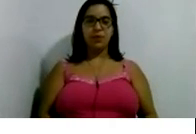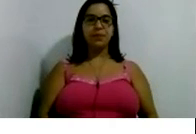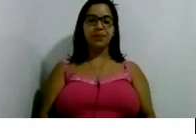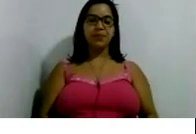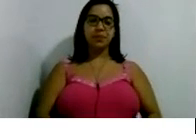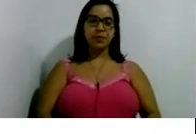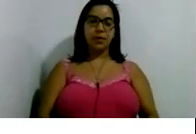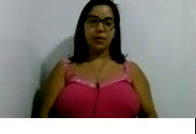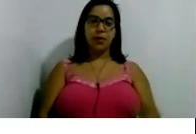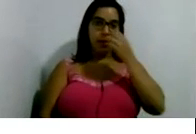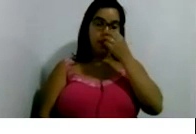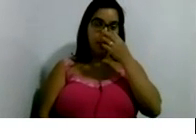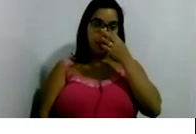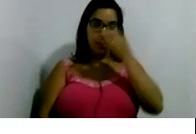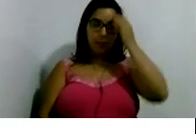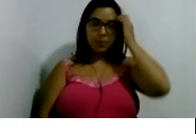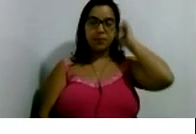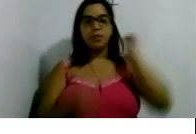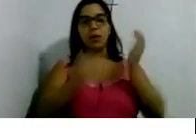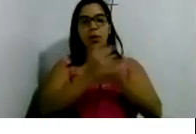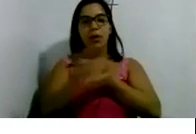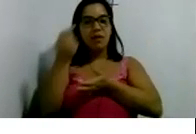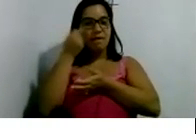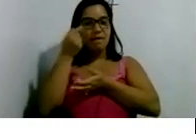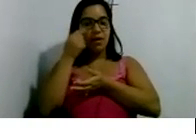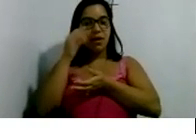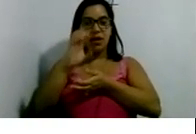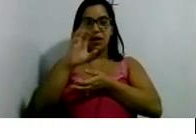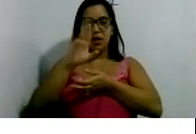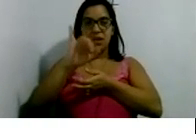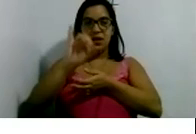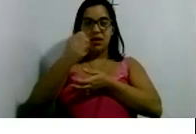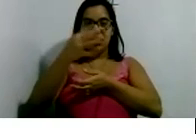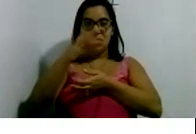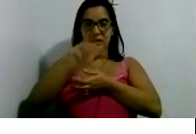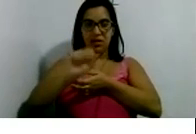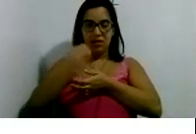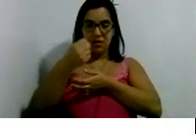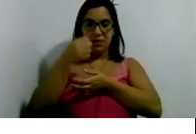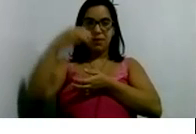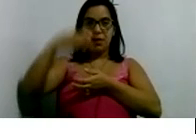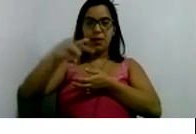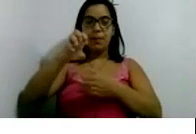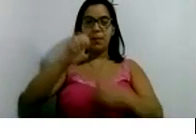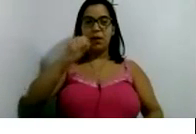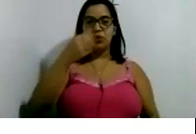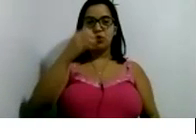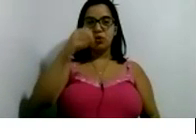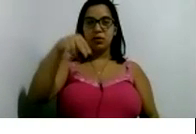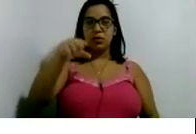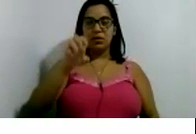a gente começa a observar as cristas mesonéfricas, que são os